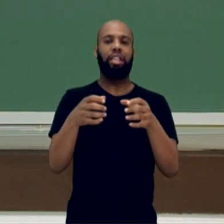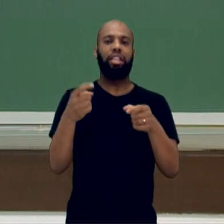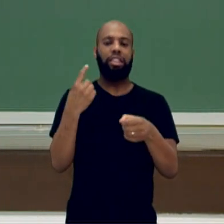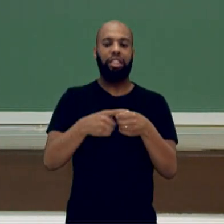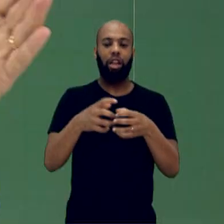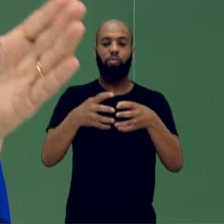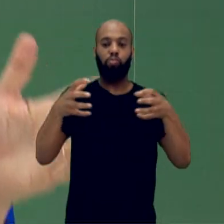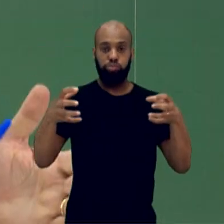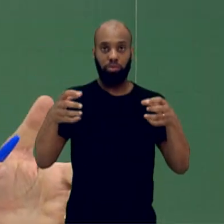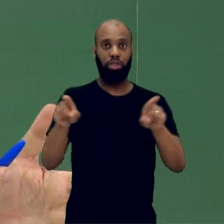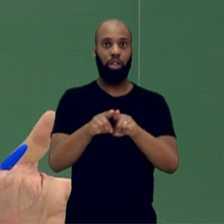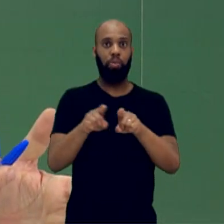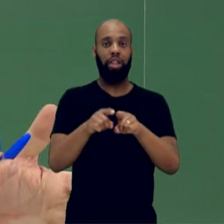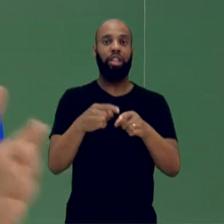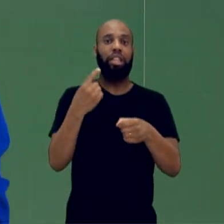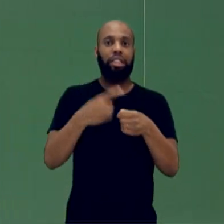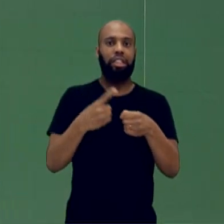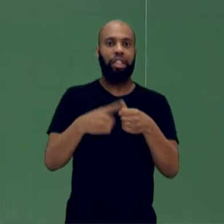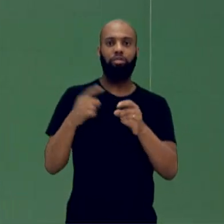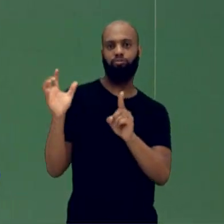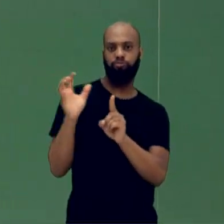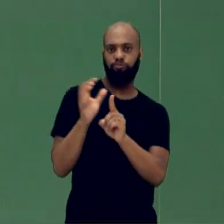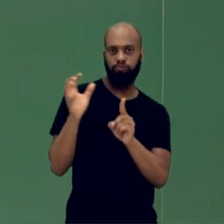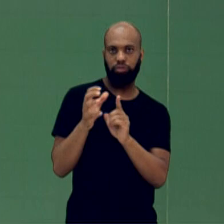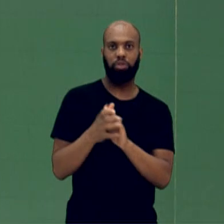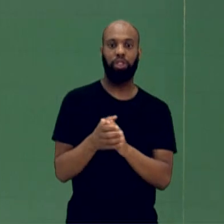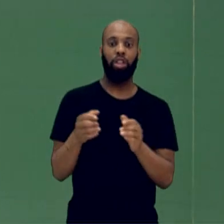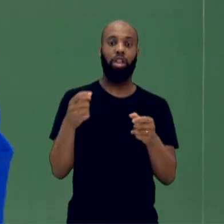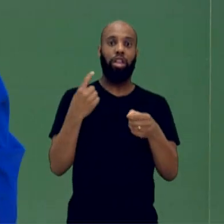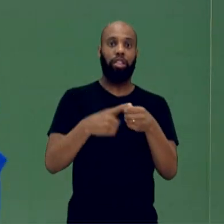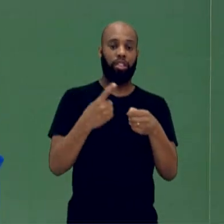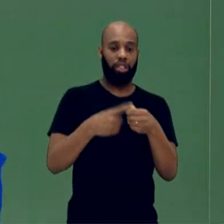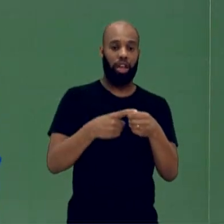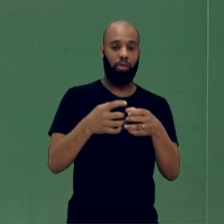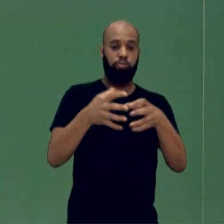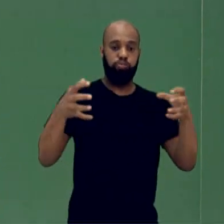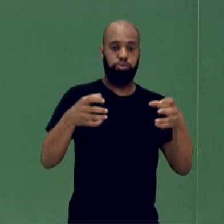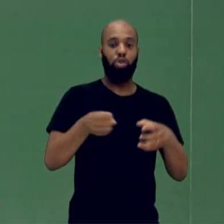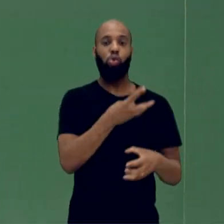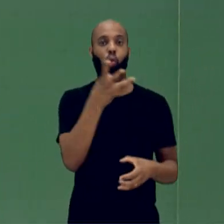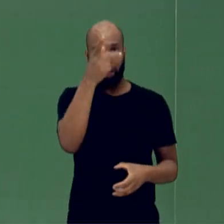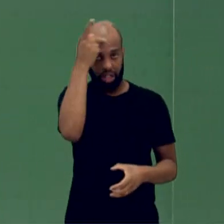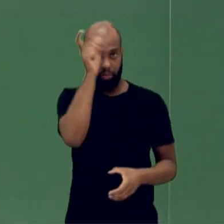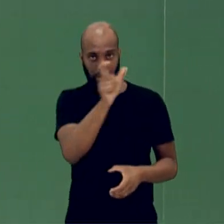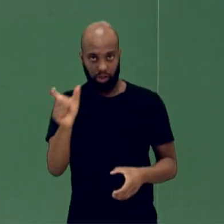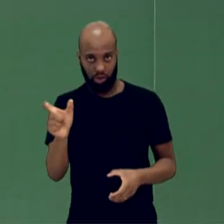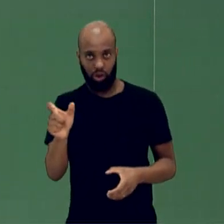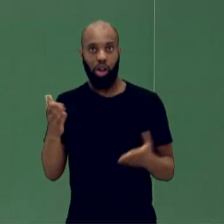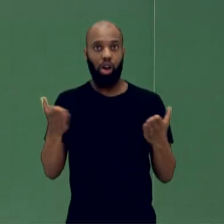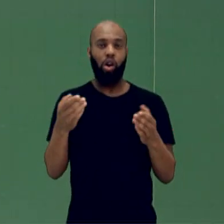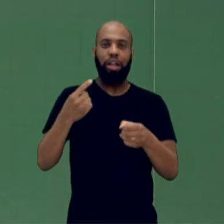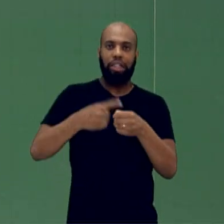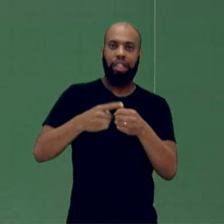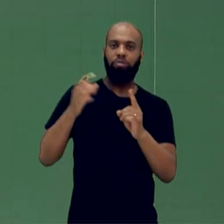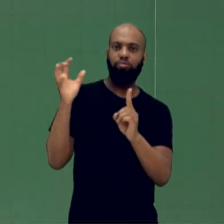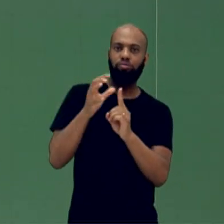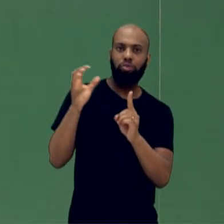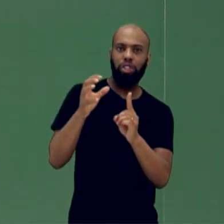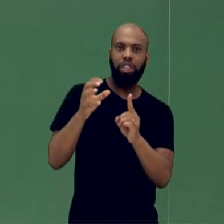globais? Megacidade relacionada ao número de habitantes, cidades globais relacionadas ao grau de influência que exercem no